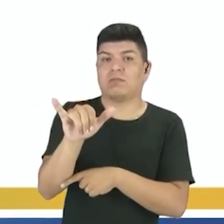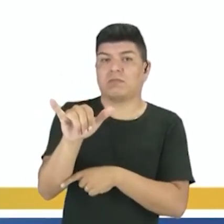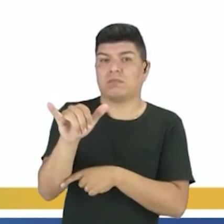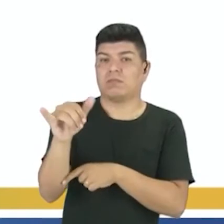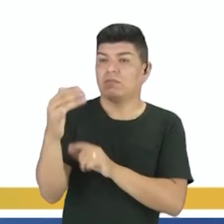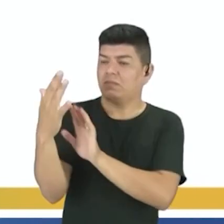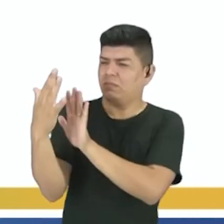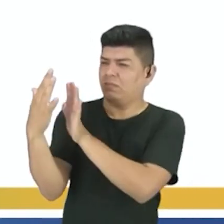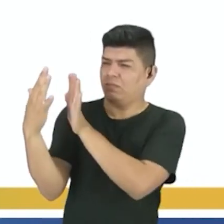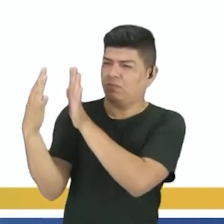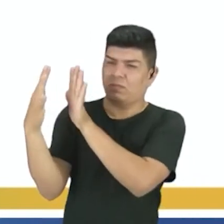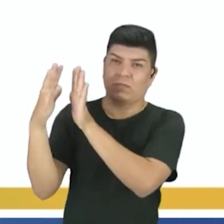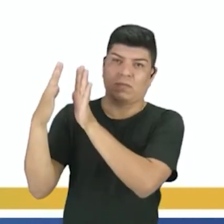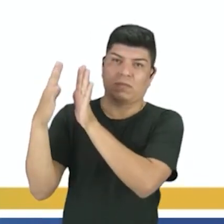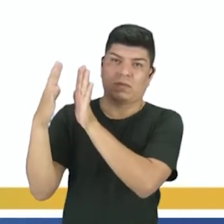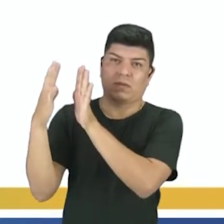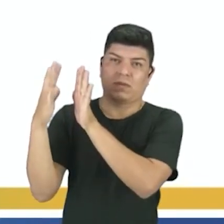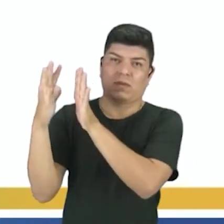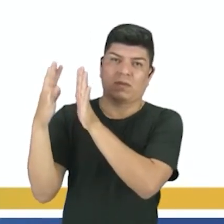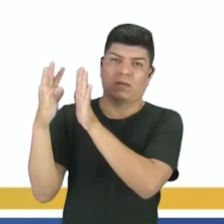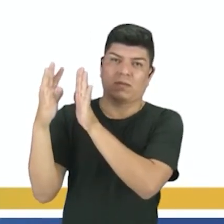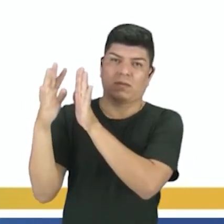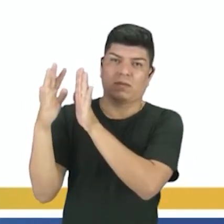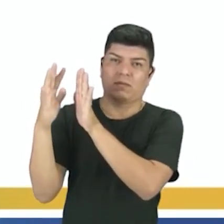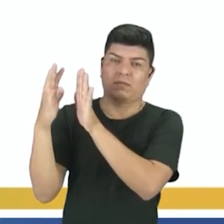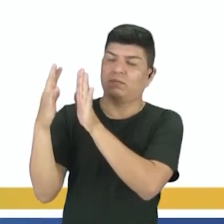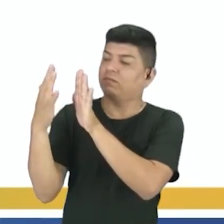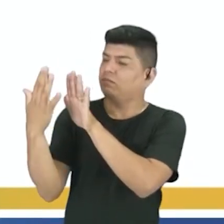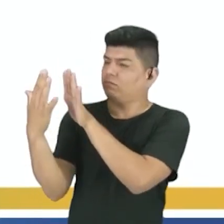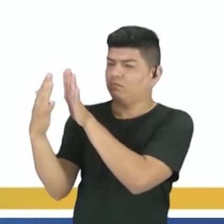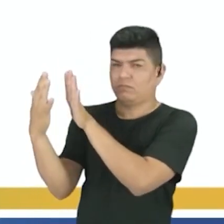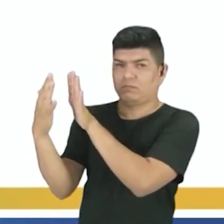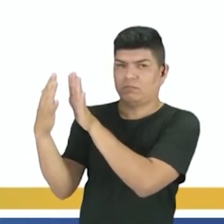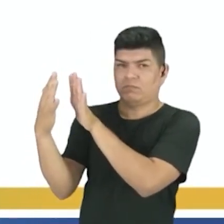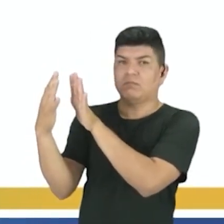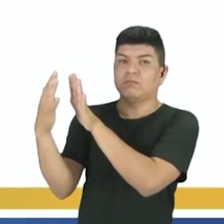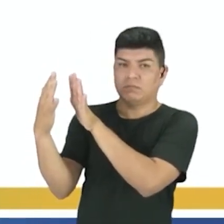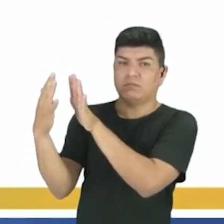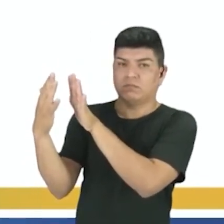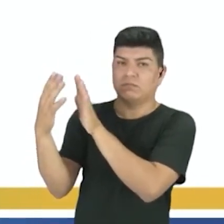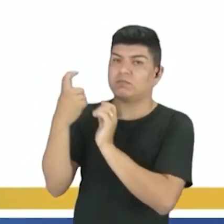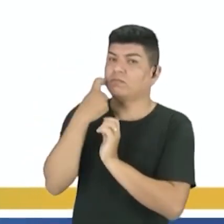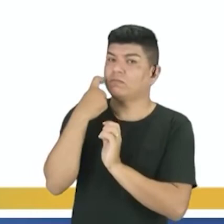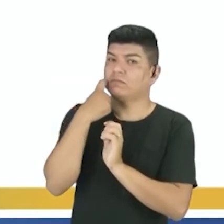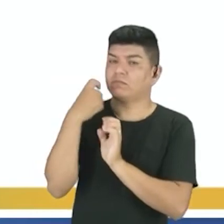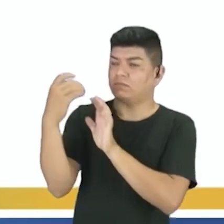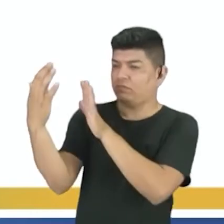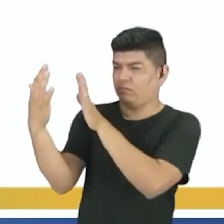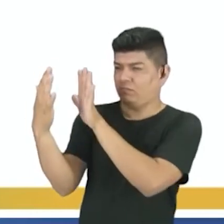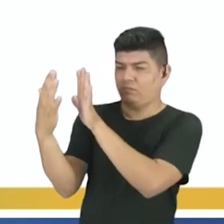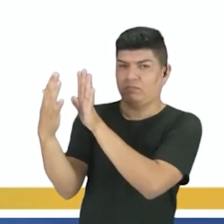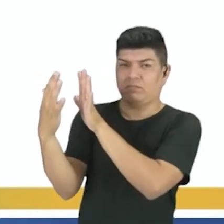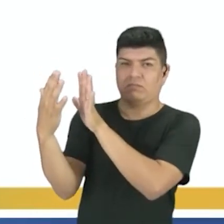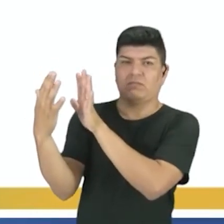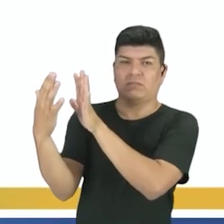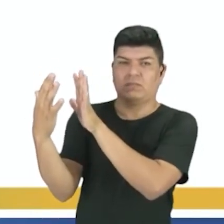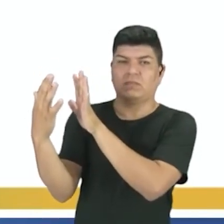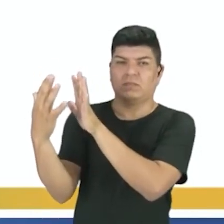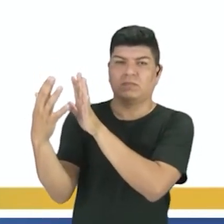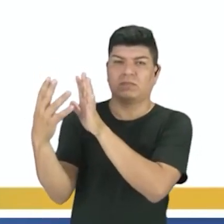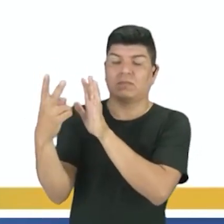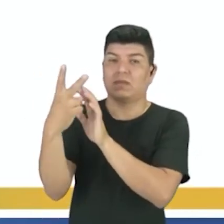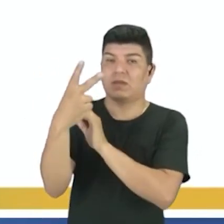o espelho e eu refletisse um dos peixinhos em relação a esse eixo. Então eu formo